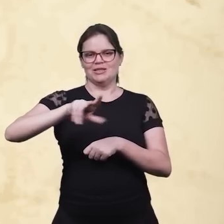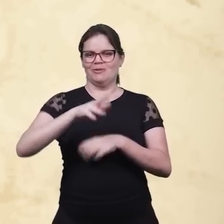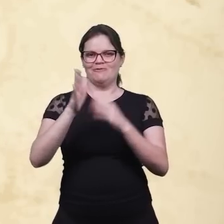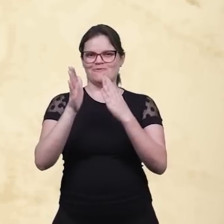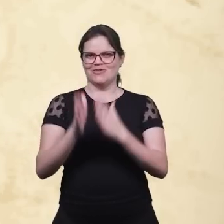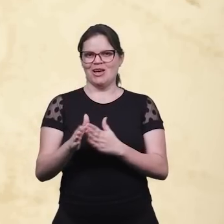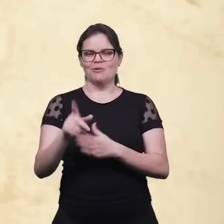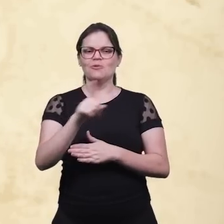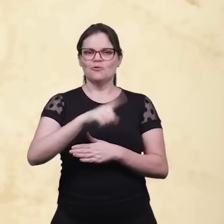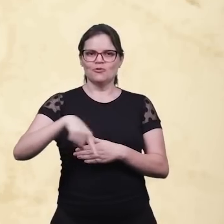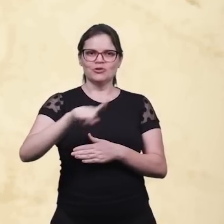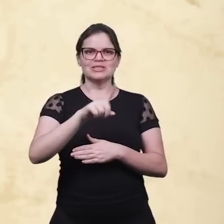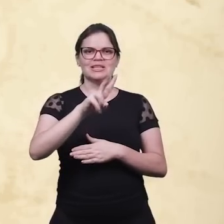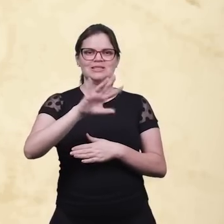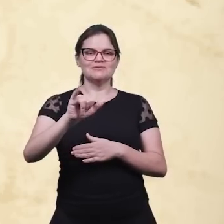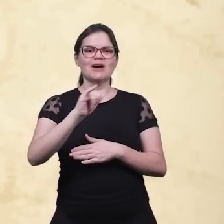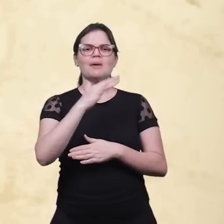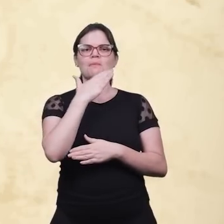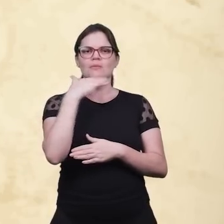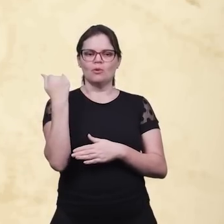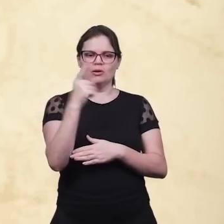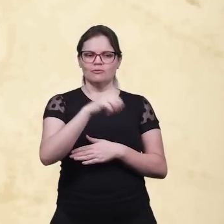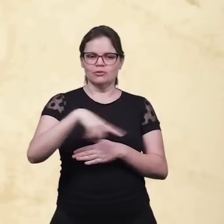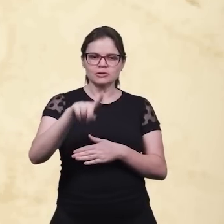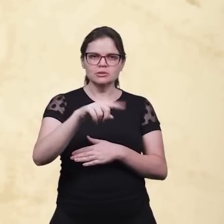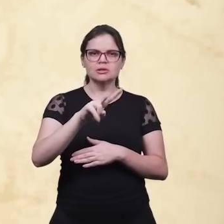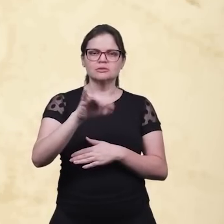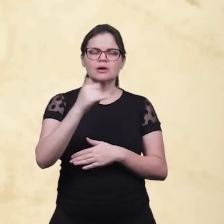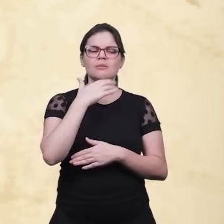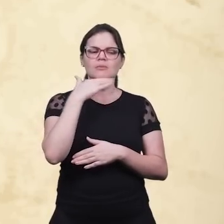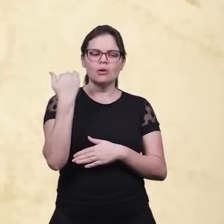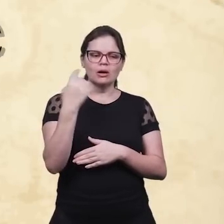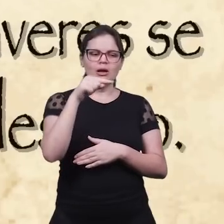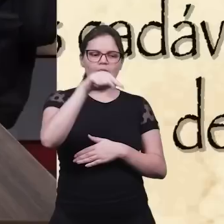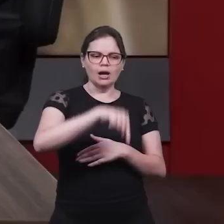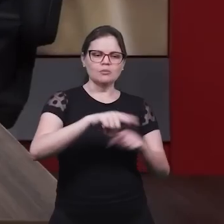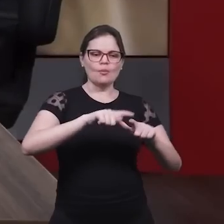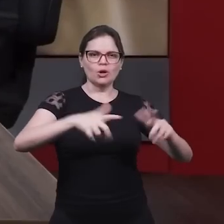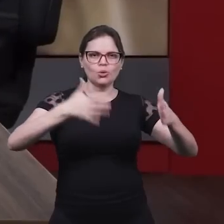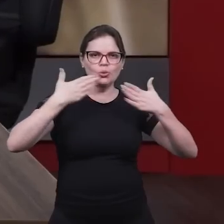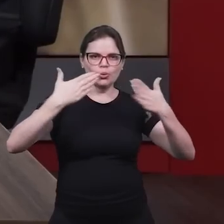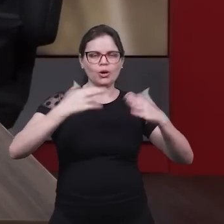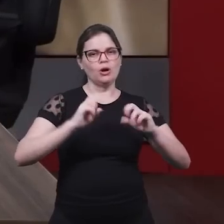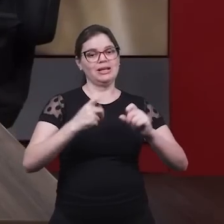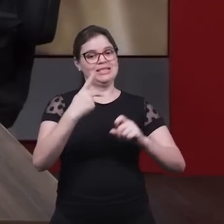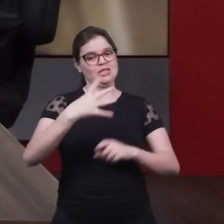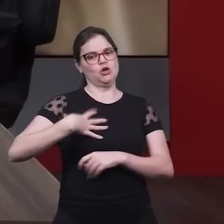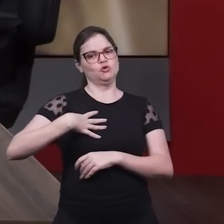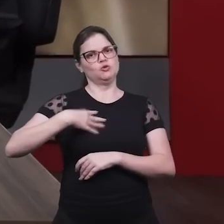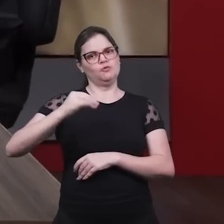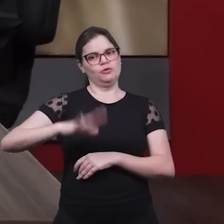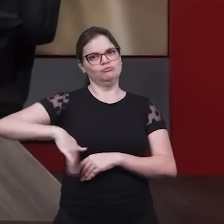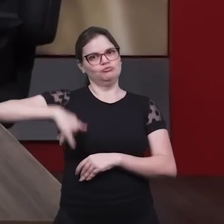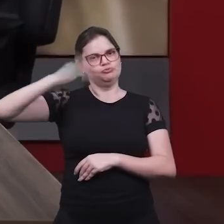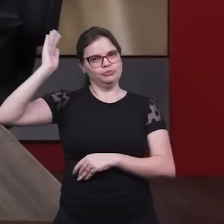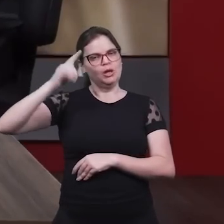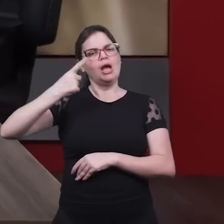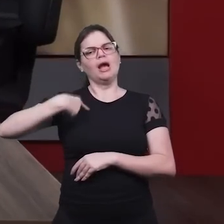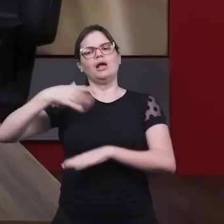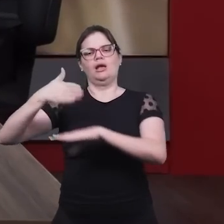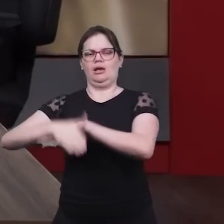os vossos cadáveres se consumam nesse deserto. Então, aquilo que o Samuel falou